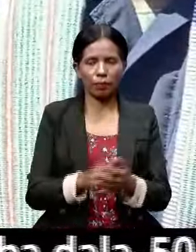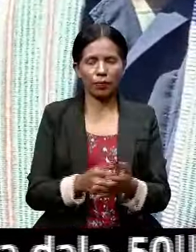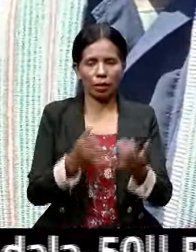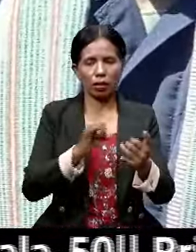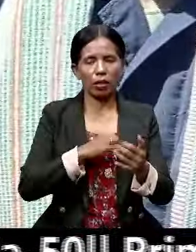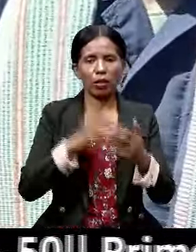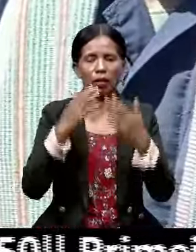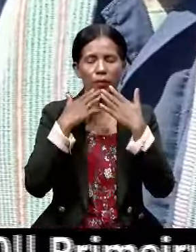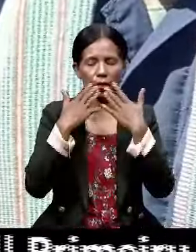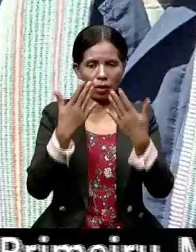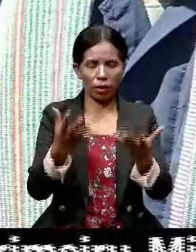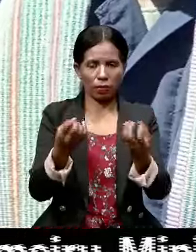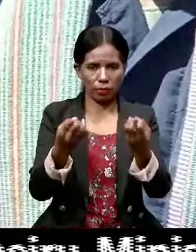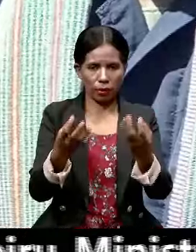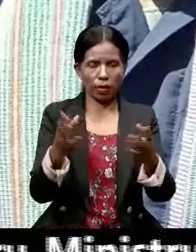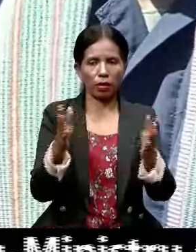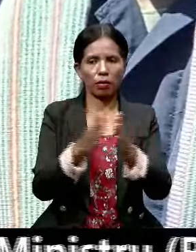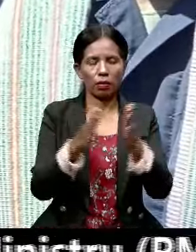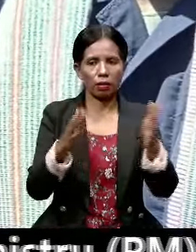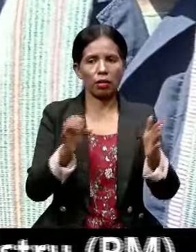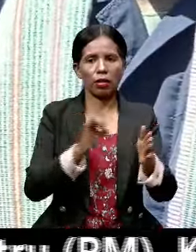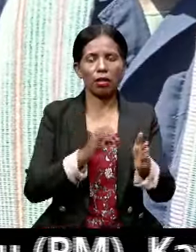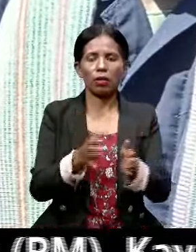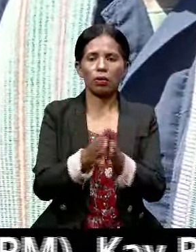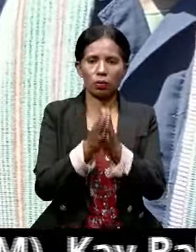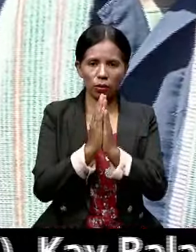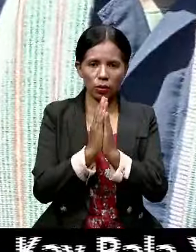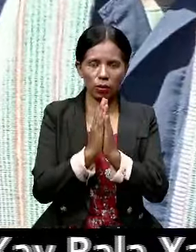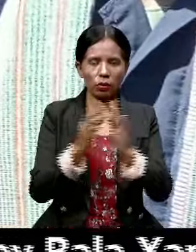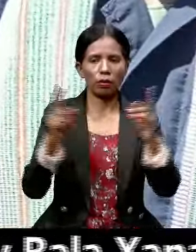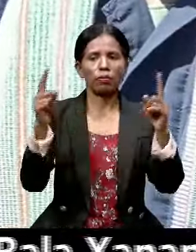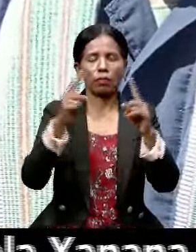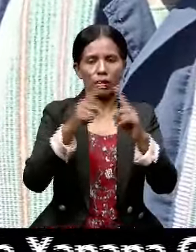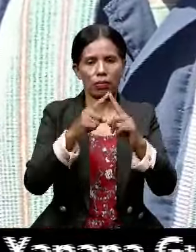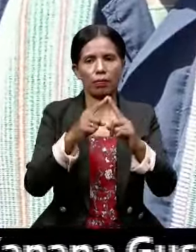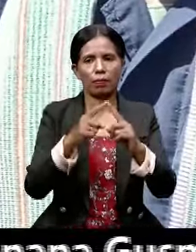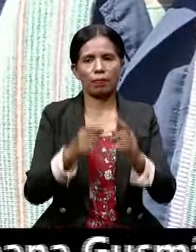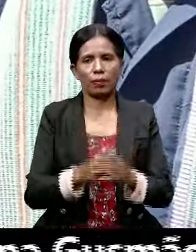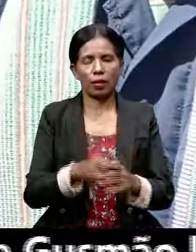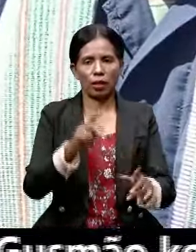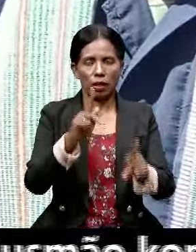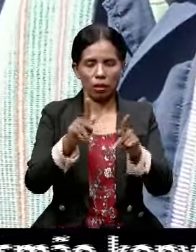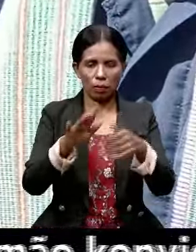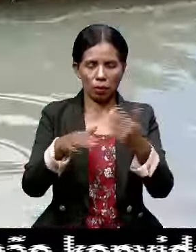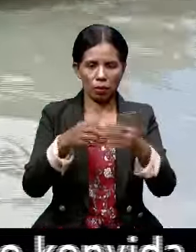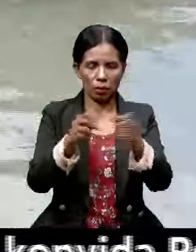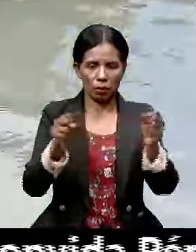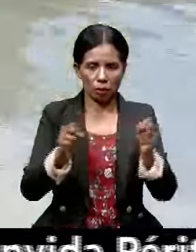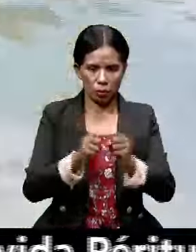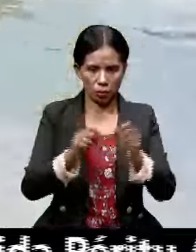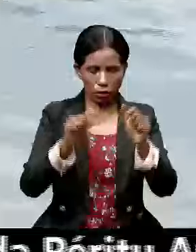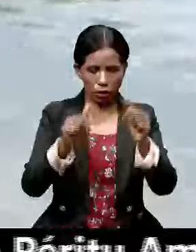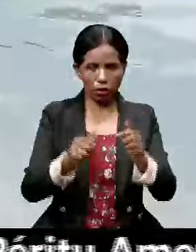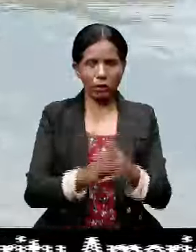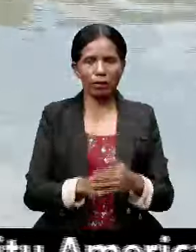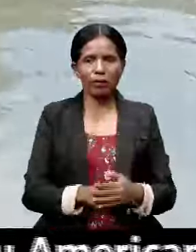hawa agradece bot no ya au husu ba liliu kumdari ya suku ida ne